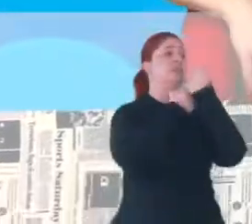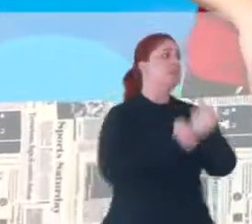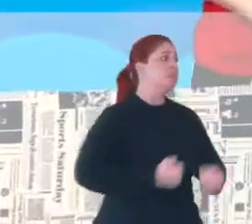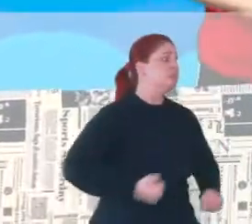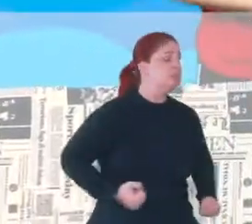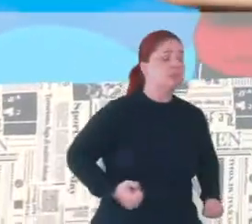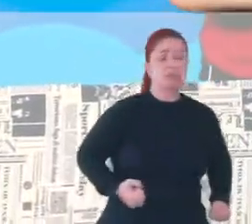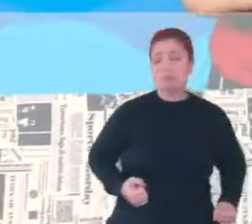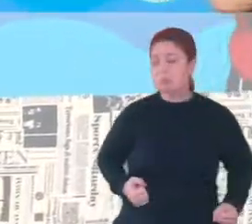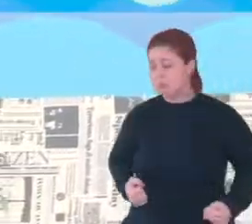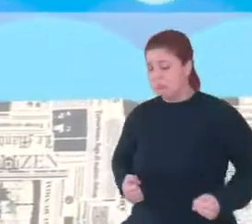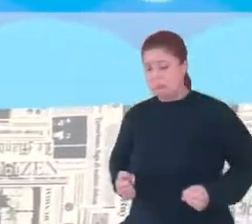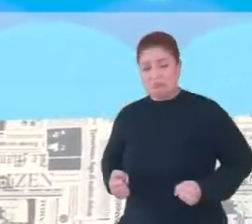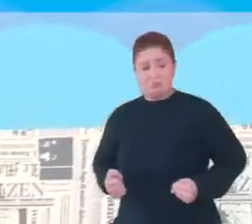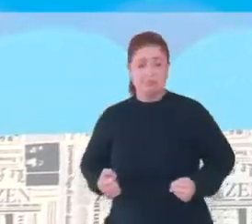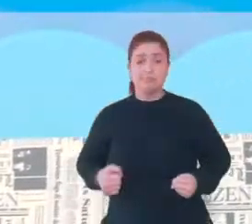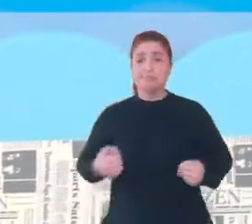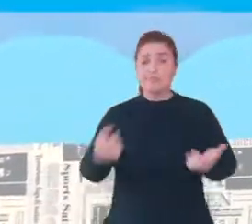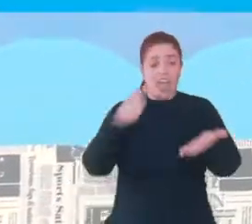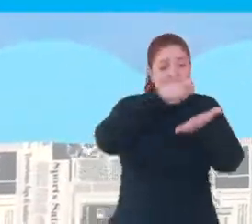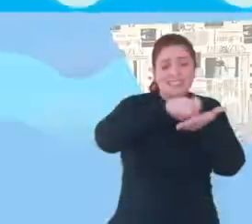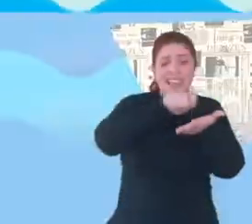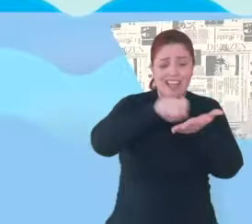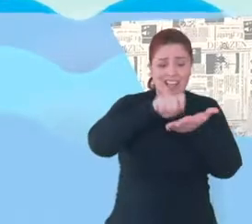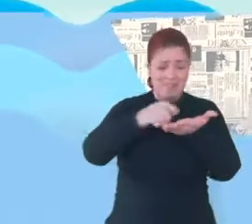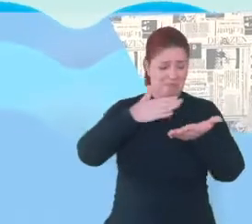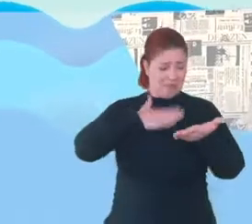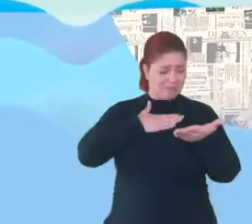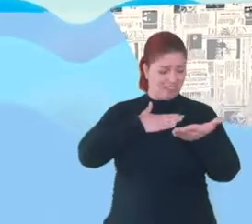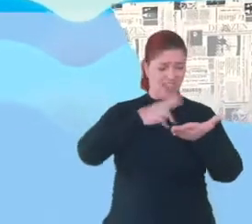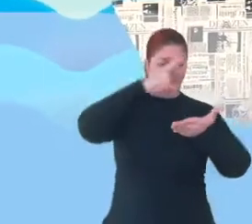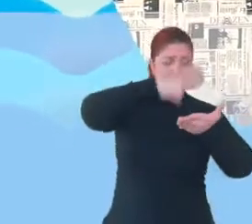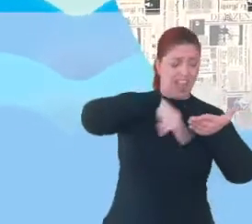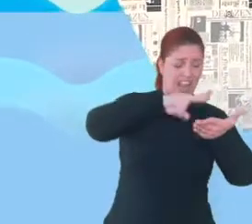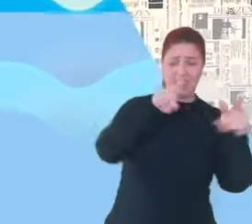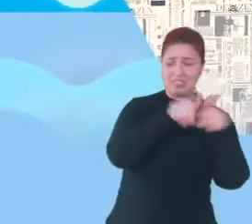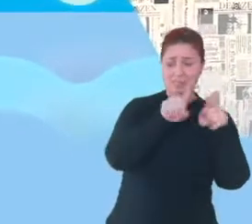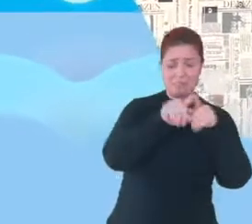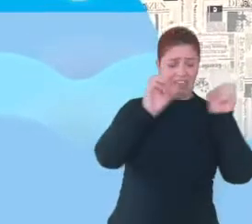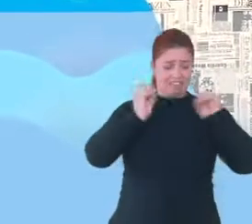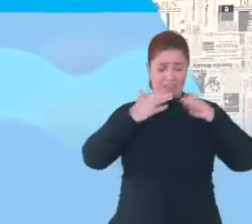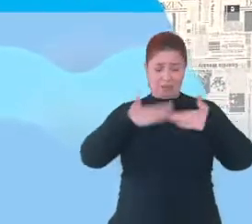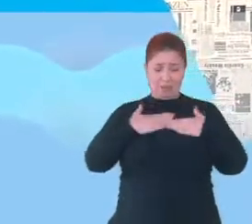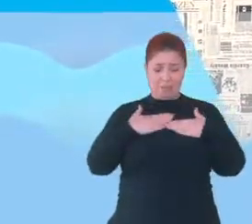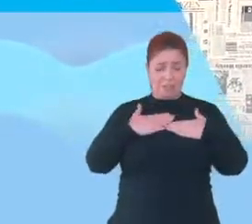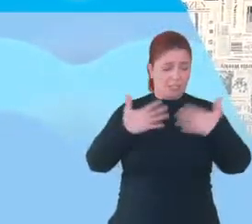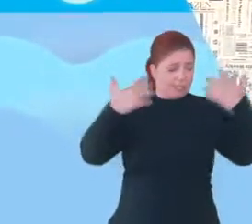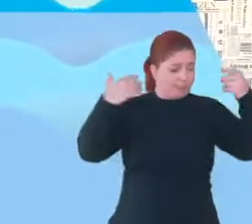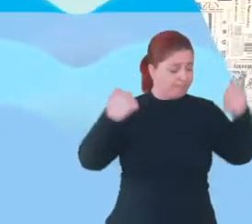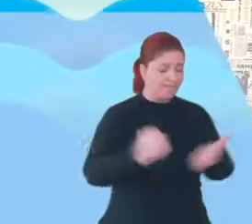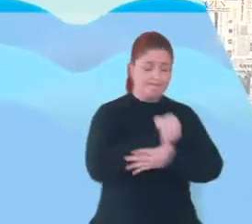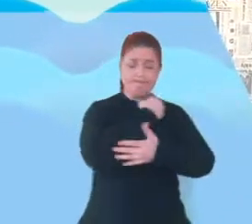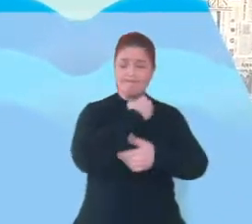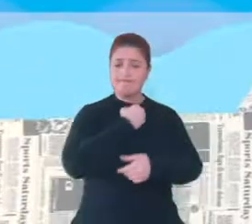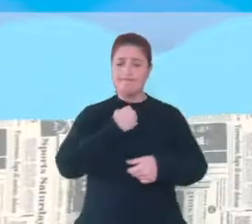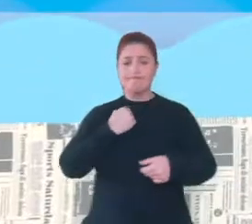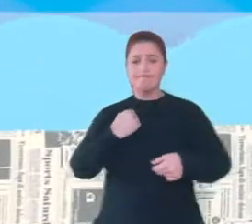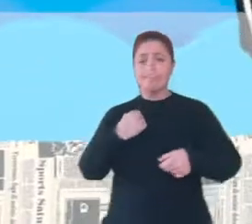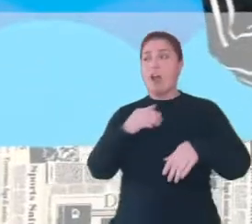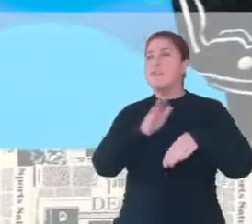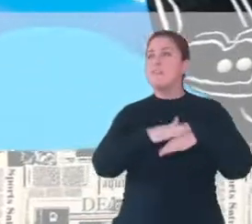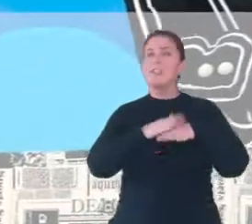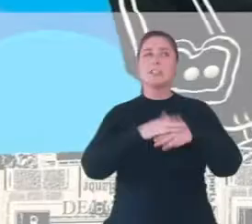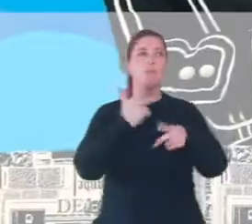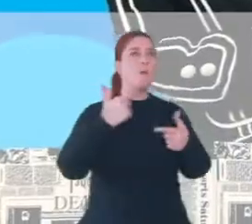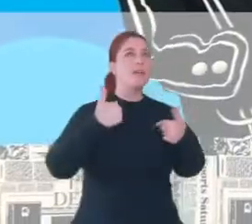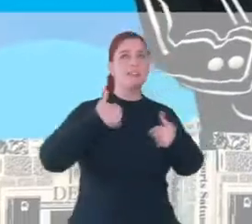Nasrudin entendeu que escrever não era para ele, ler muito menos. Então, decidiu fazer uma coisa que ele sabia muito